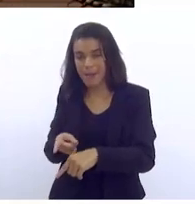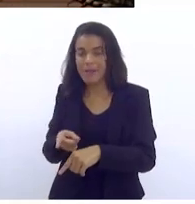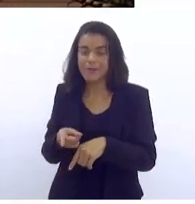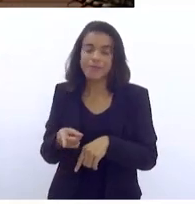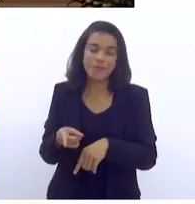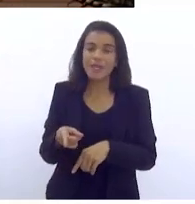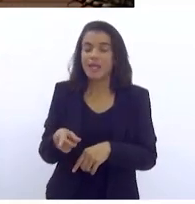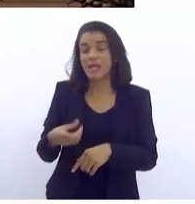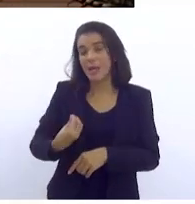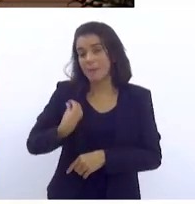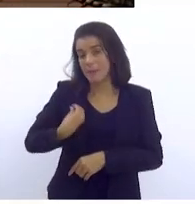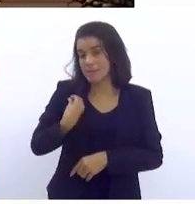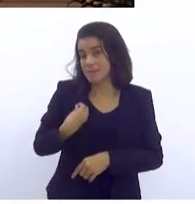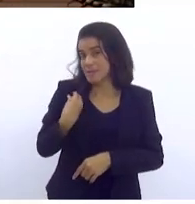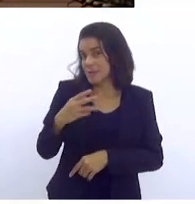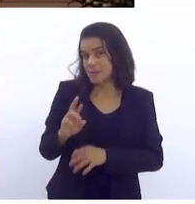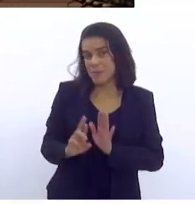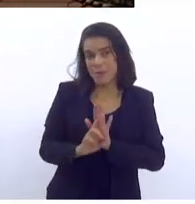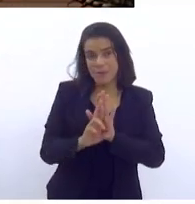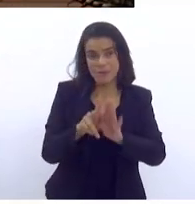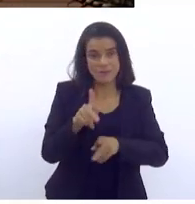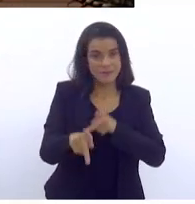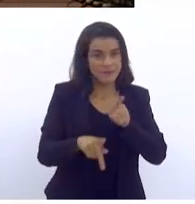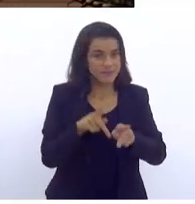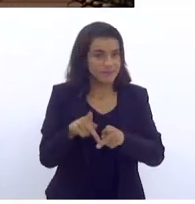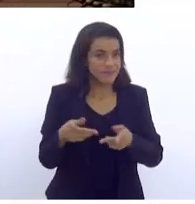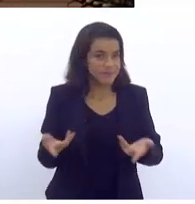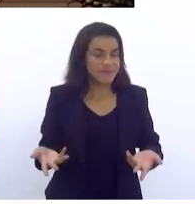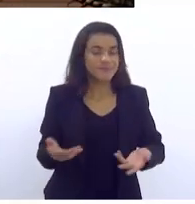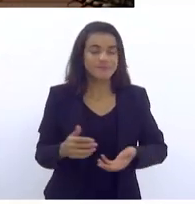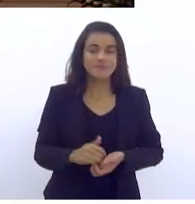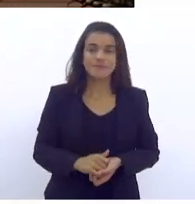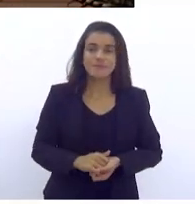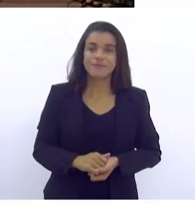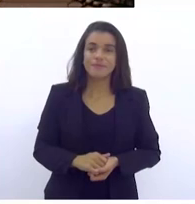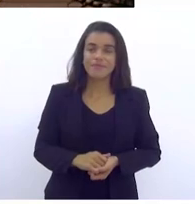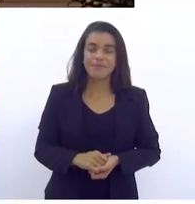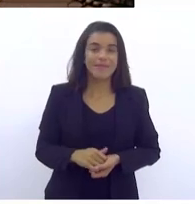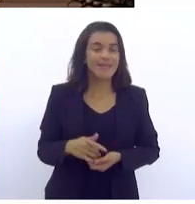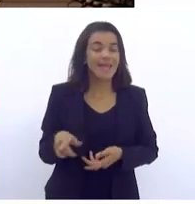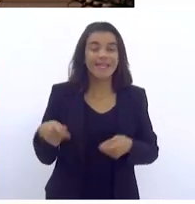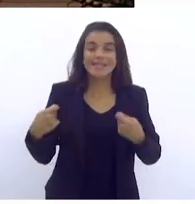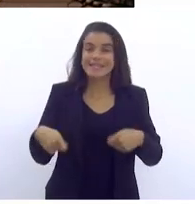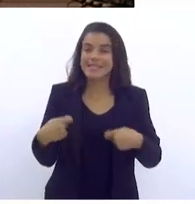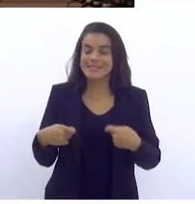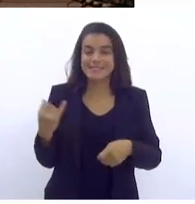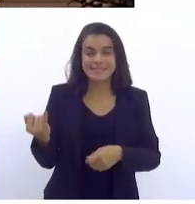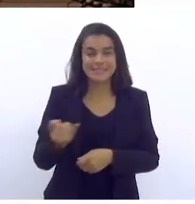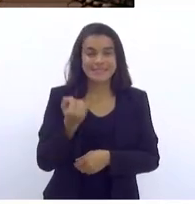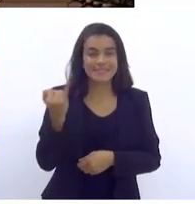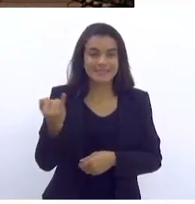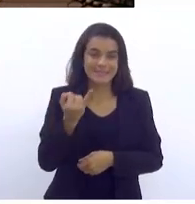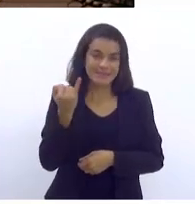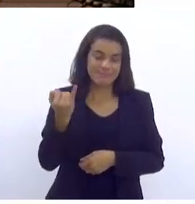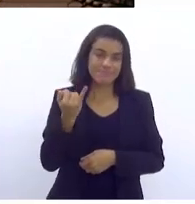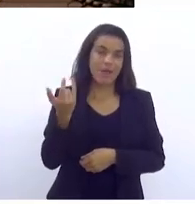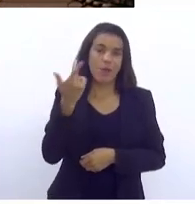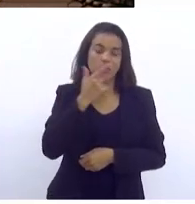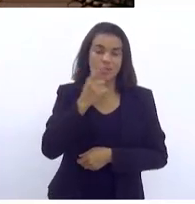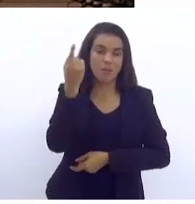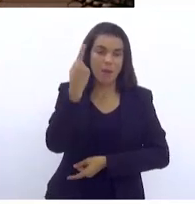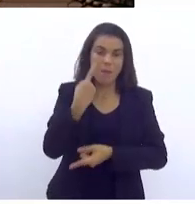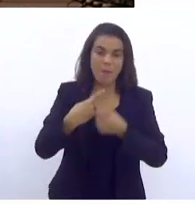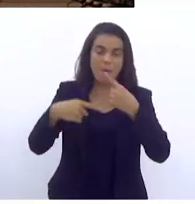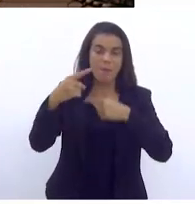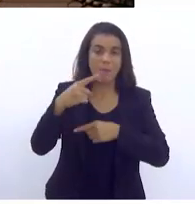e a participação da sociedade civil viu e isso é é é é é extremamente importante para que o sucesso que